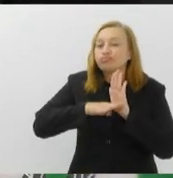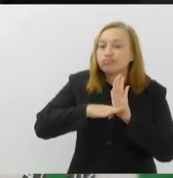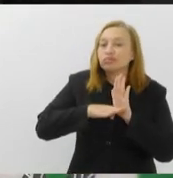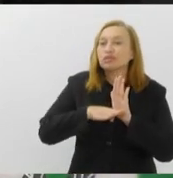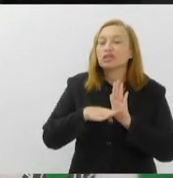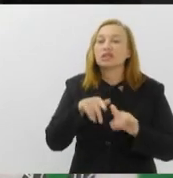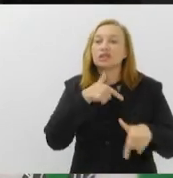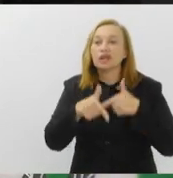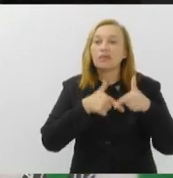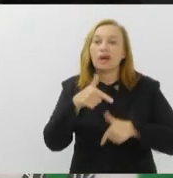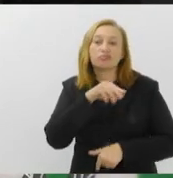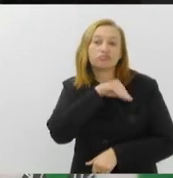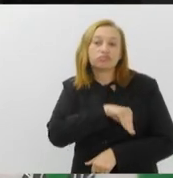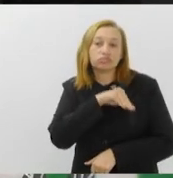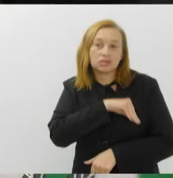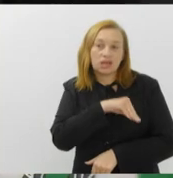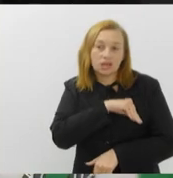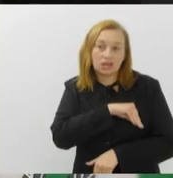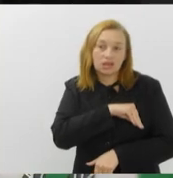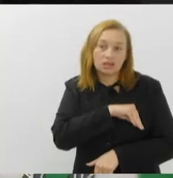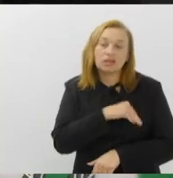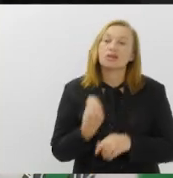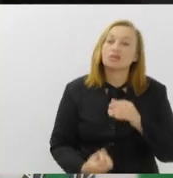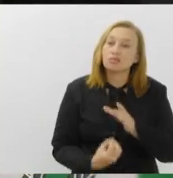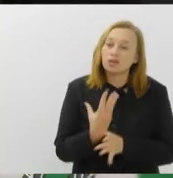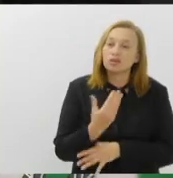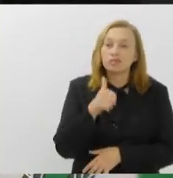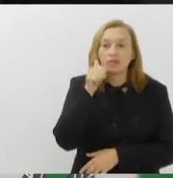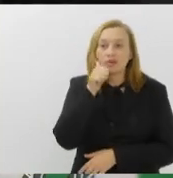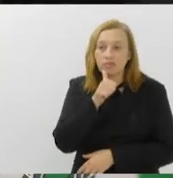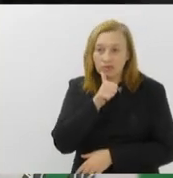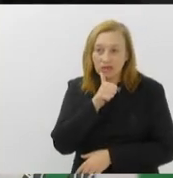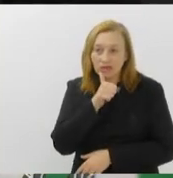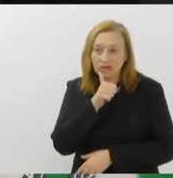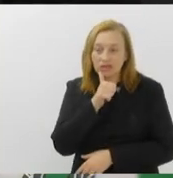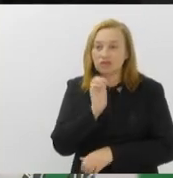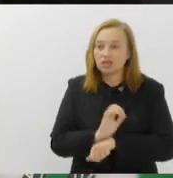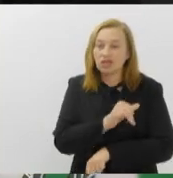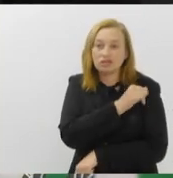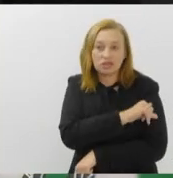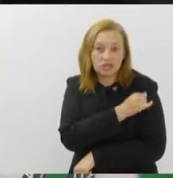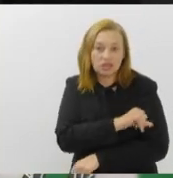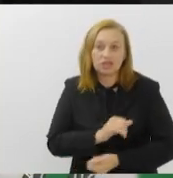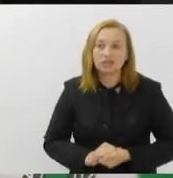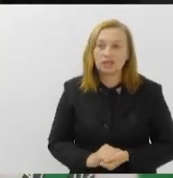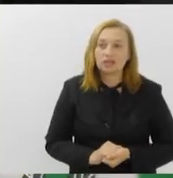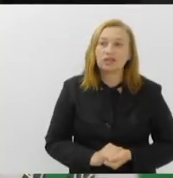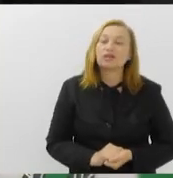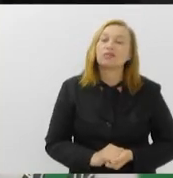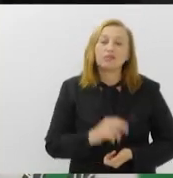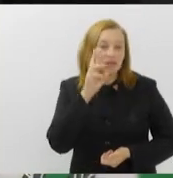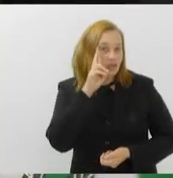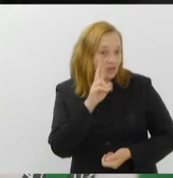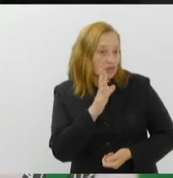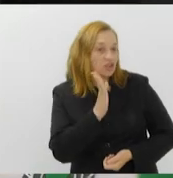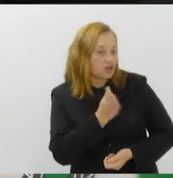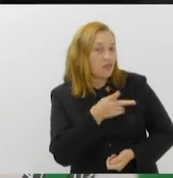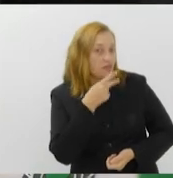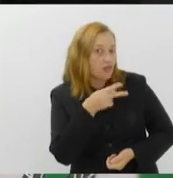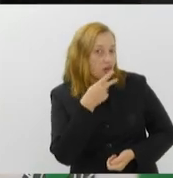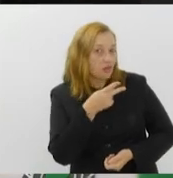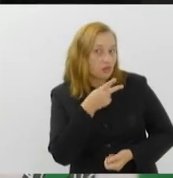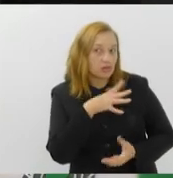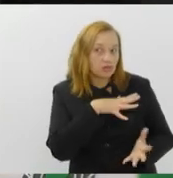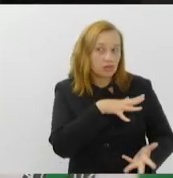renda que está sendo produzido para as nossas mulheres no estado do Rio de Janeiro. Como a senhora bem falou, estamos num